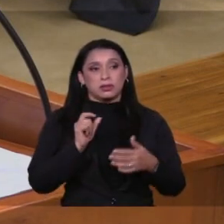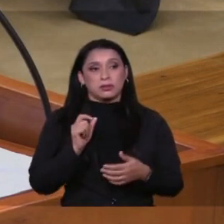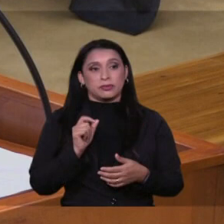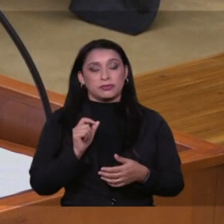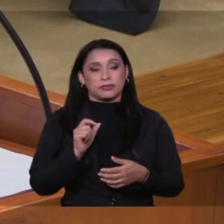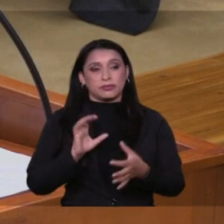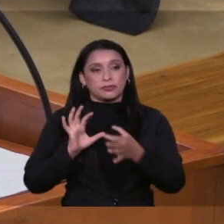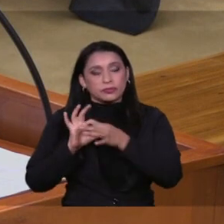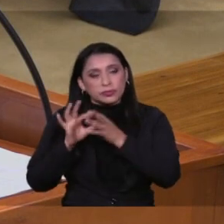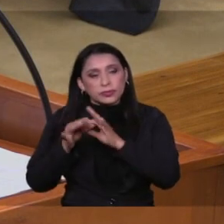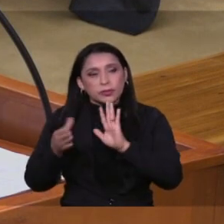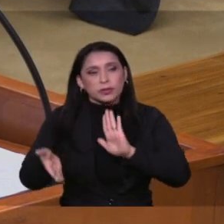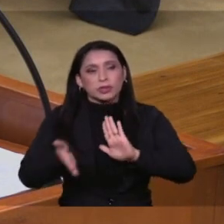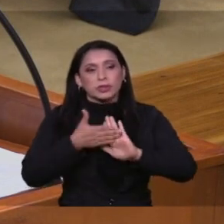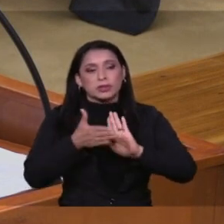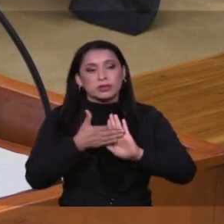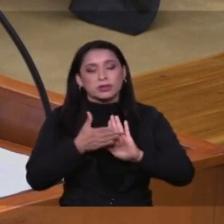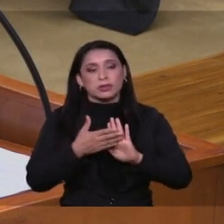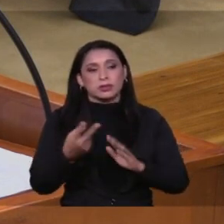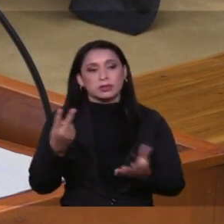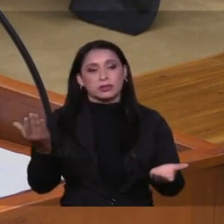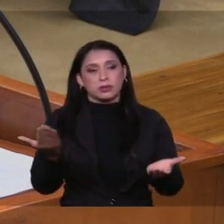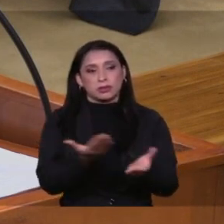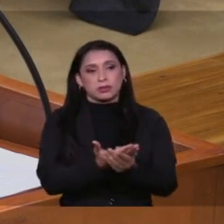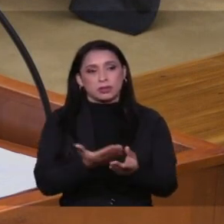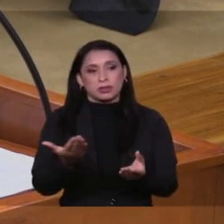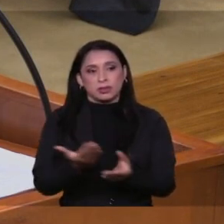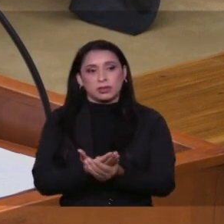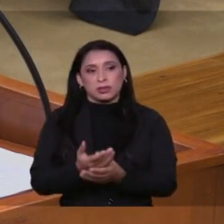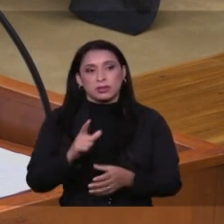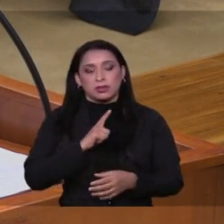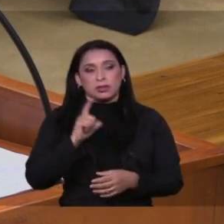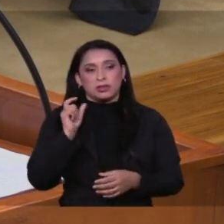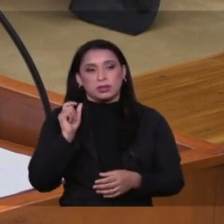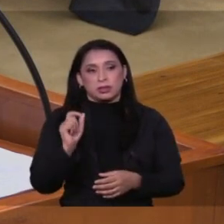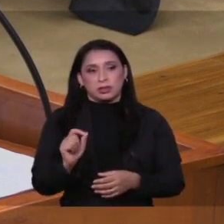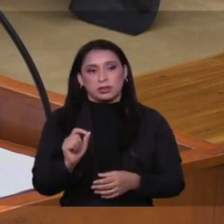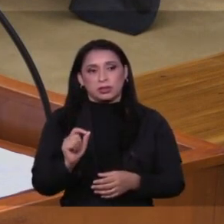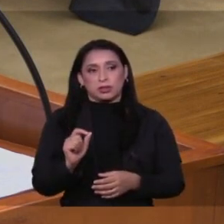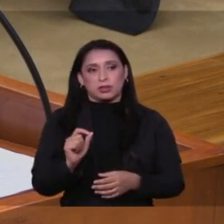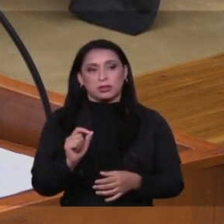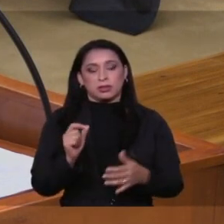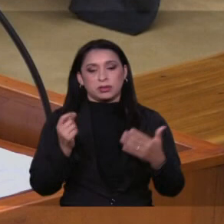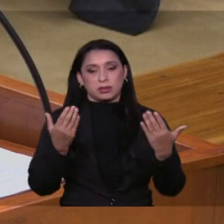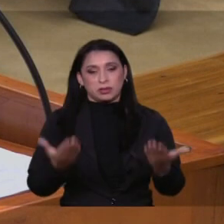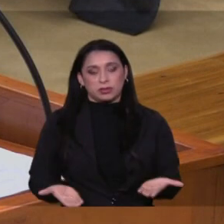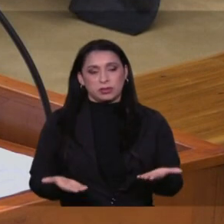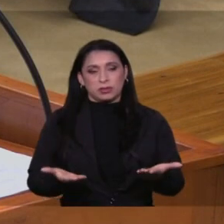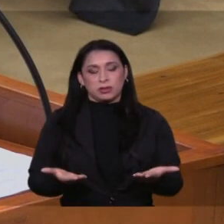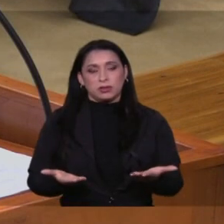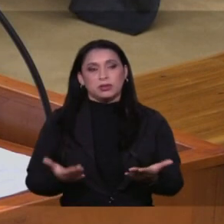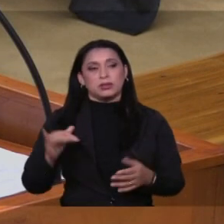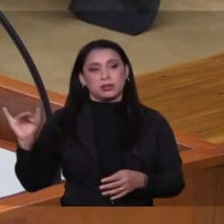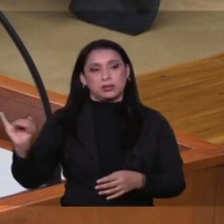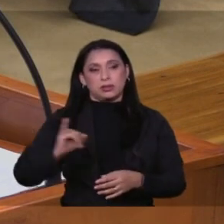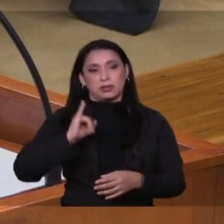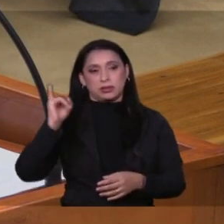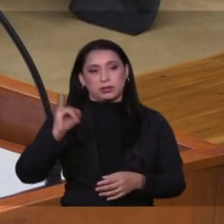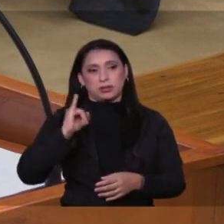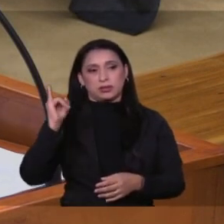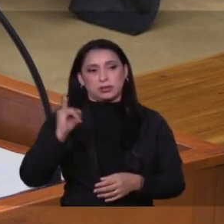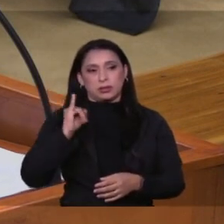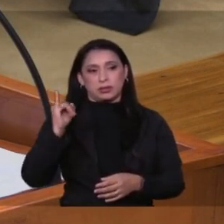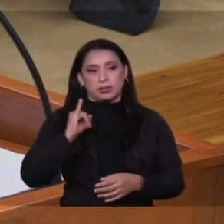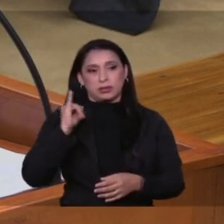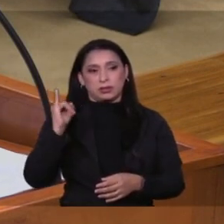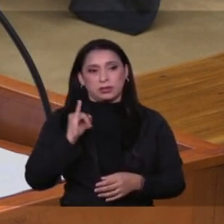em que foram propostas essas duas ações antes de 2020 e 2021, houve uma alteração substancial. E isso